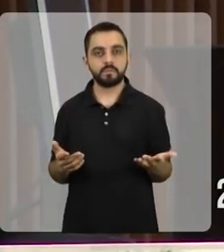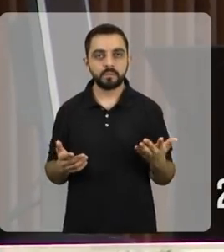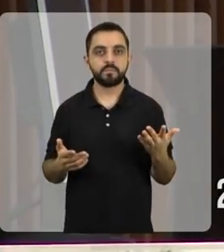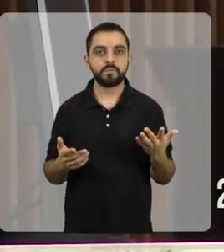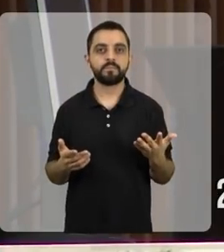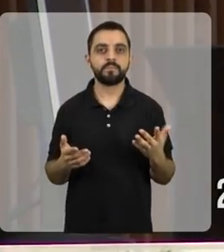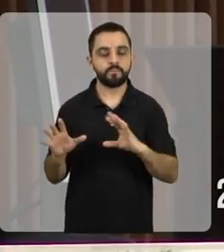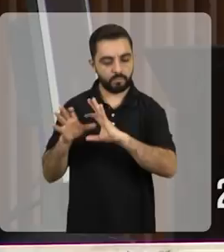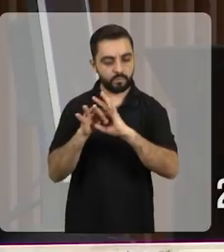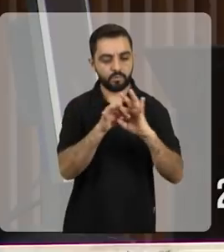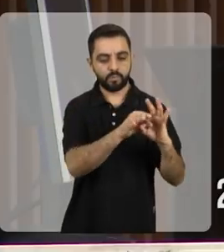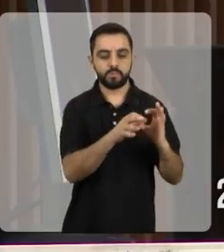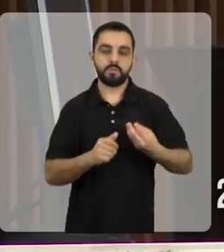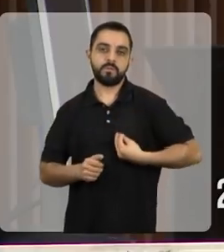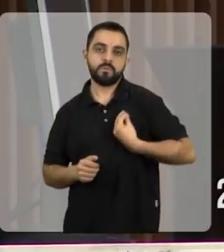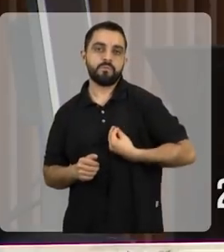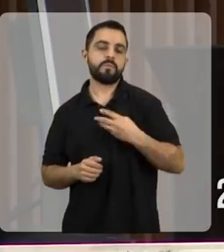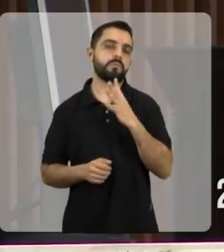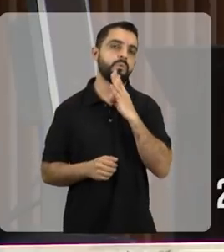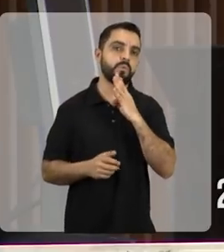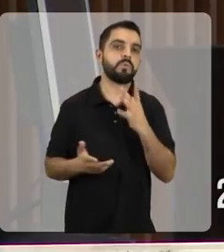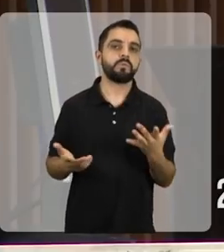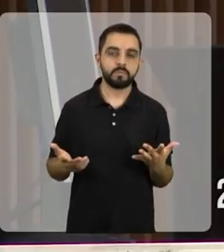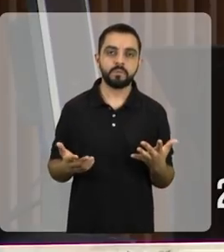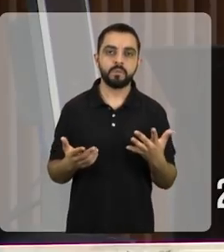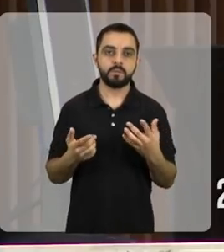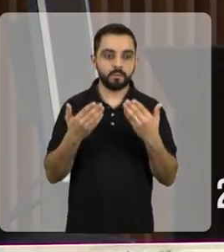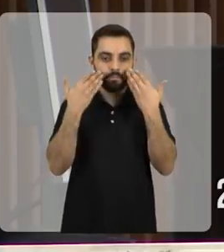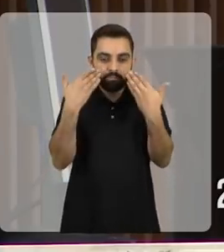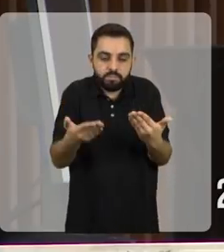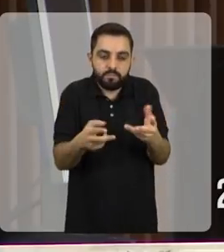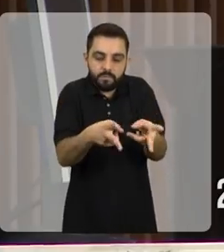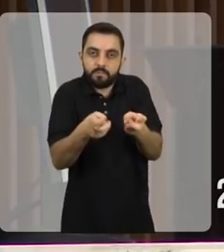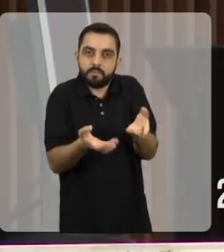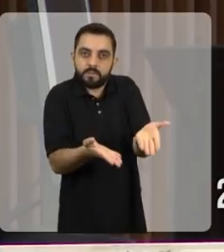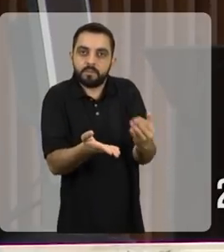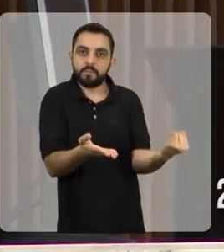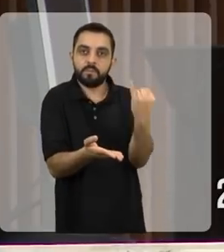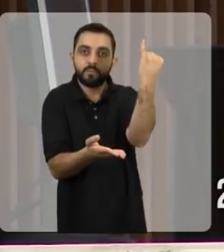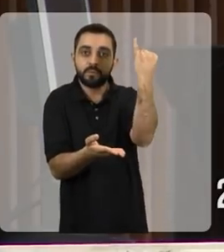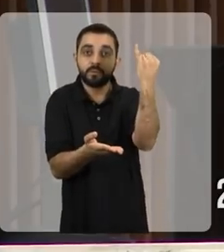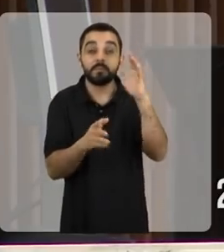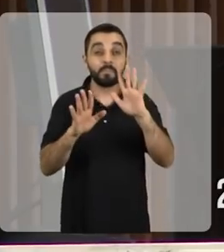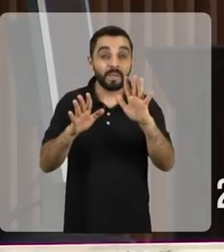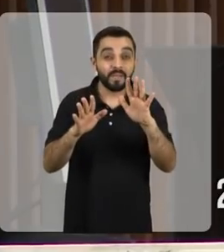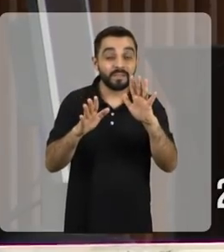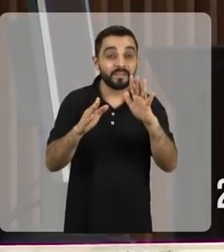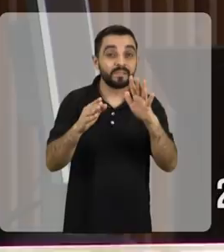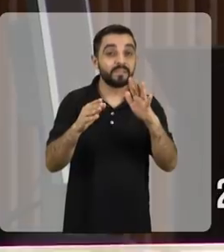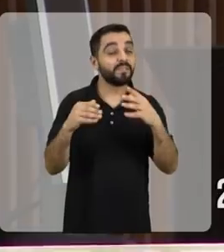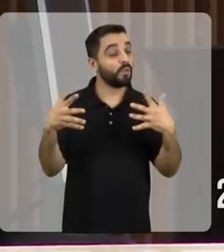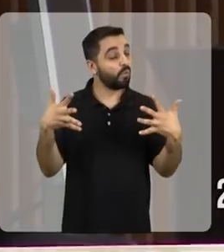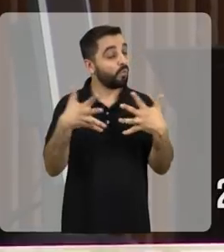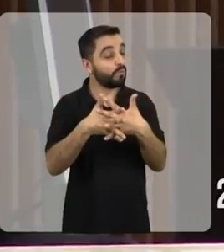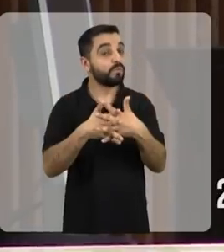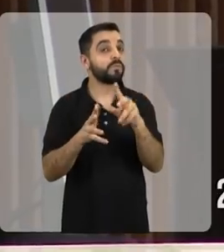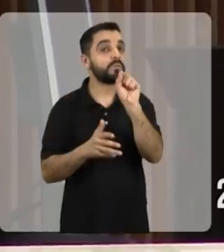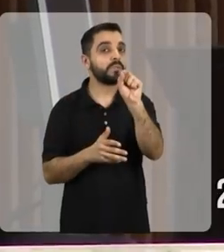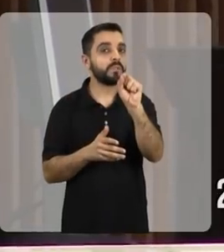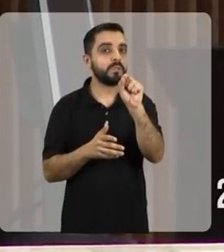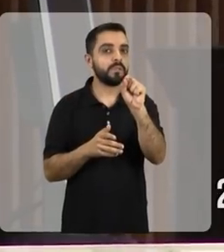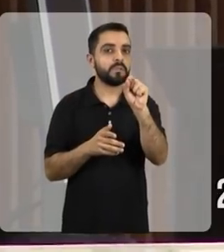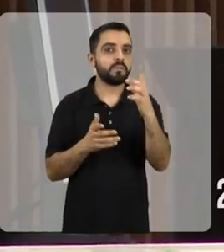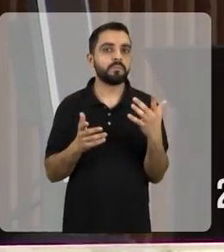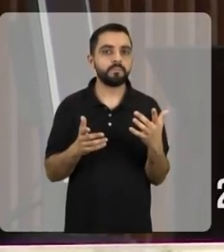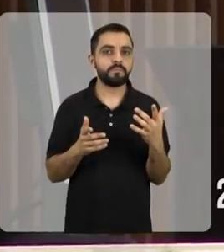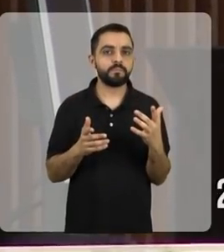que tem características que nos saltam aos olhos mas o defeito do raciocínio é achar que uma tem que